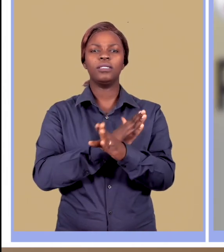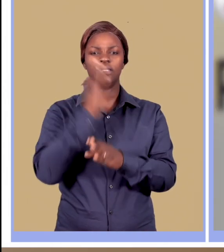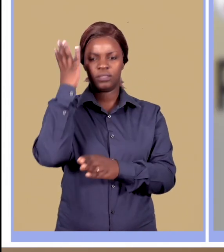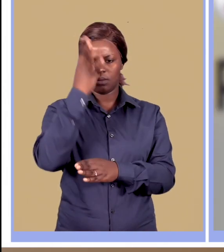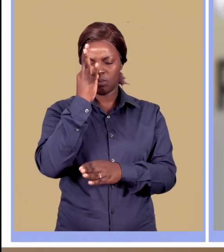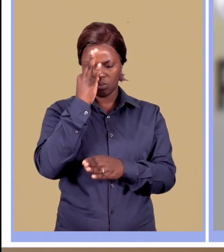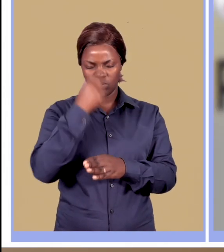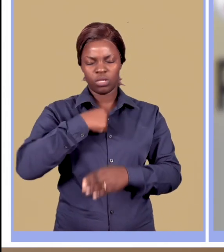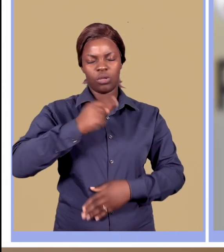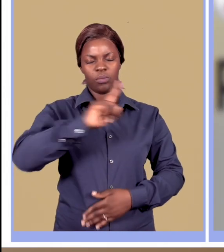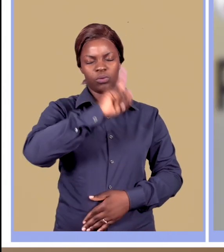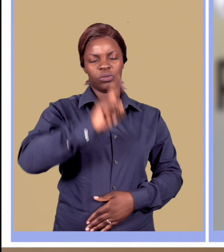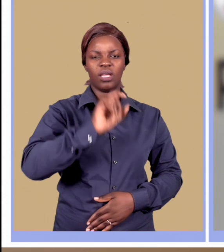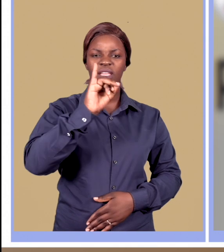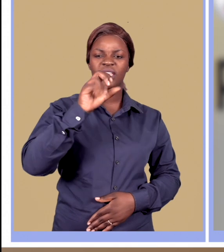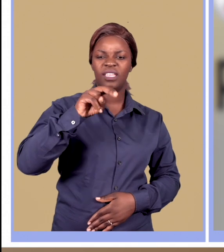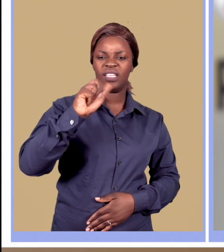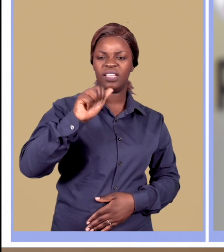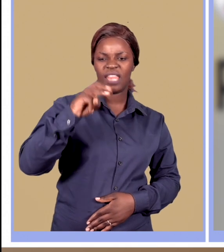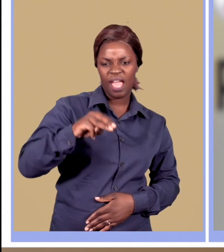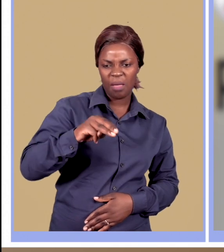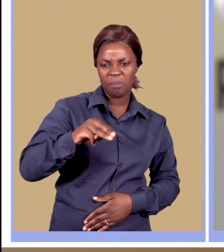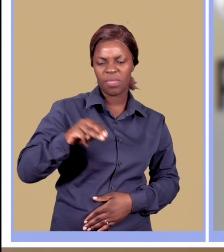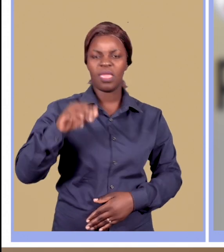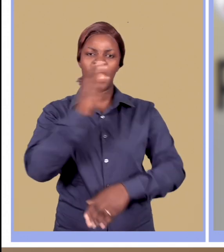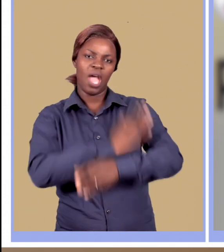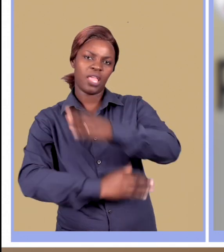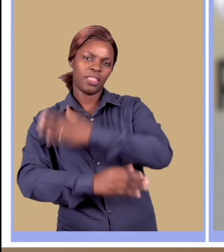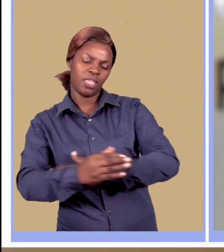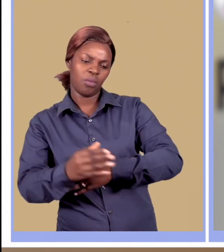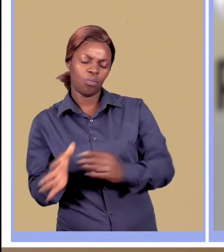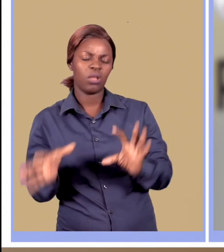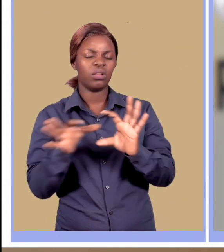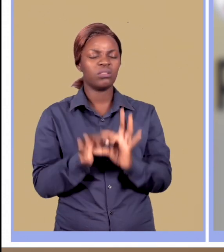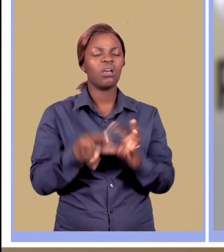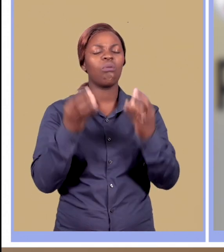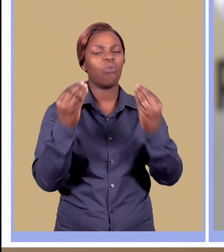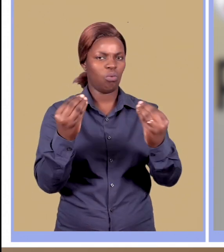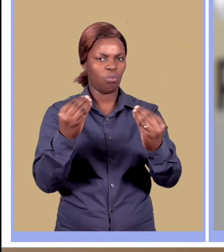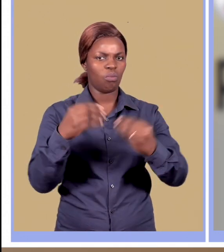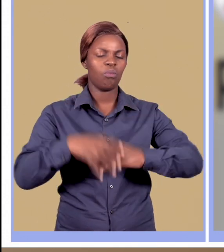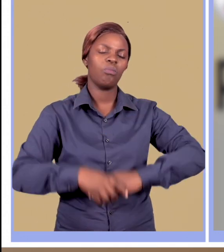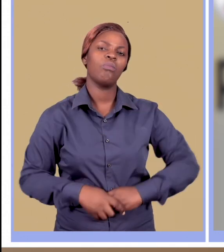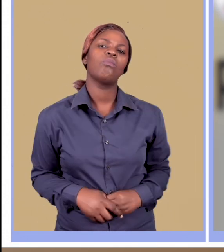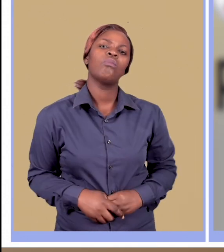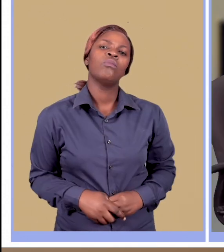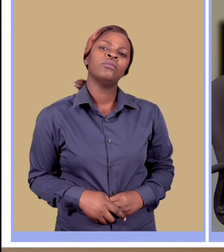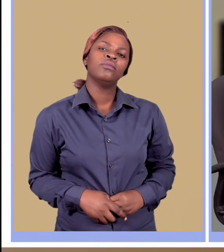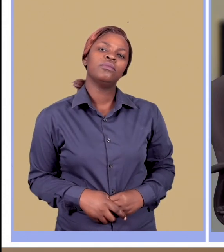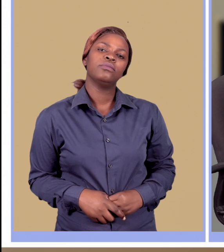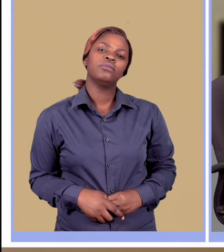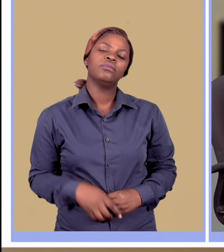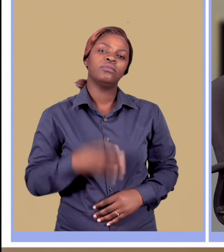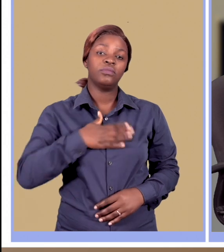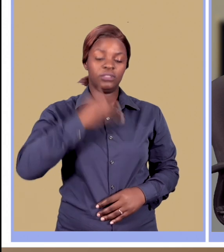tem sido a ligação INAM e ADEMO ou com outras instituições de pessoas com deficiência?